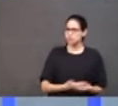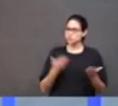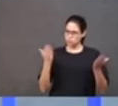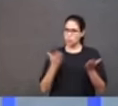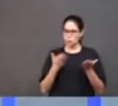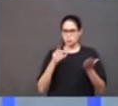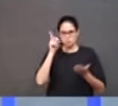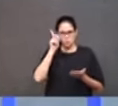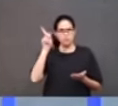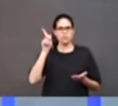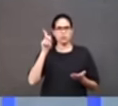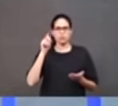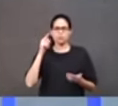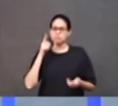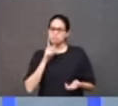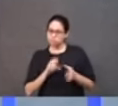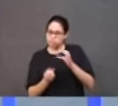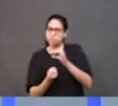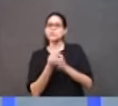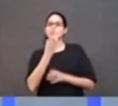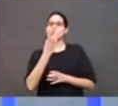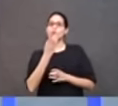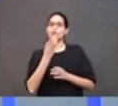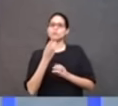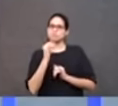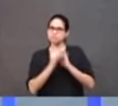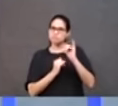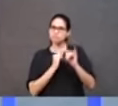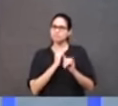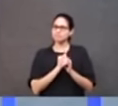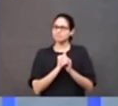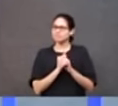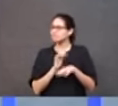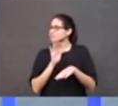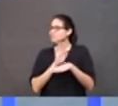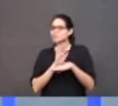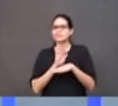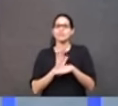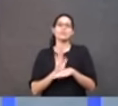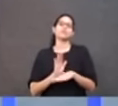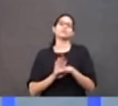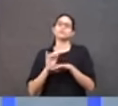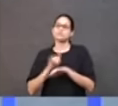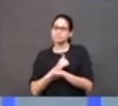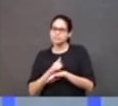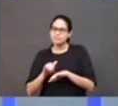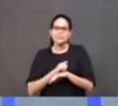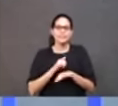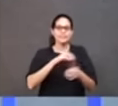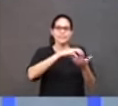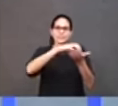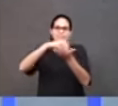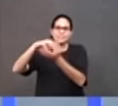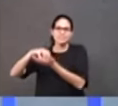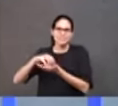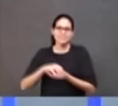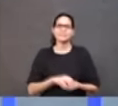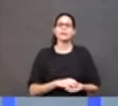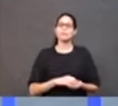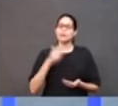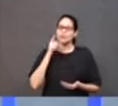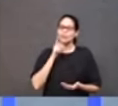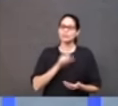uma ferramenta informatizada que auxilia bastante as unidades acadêmicas na proposição de suas metas,